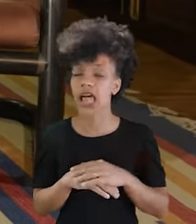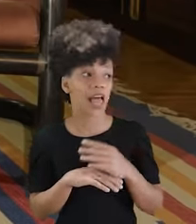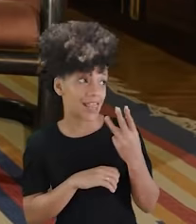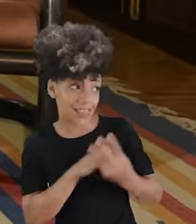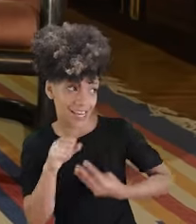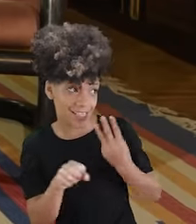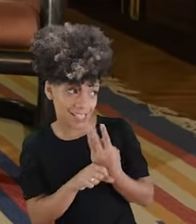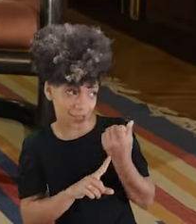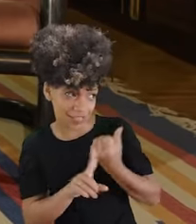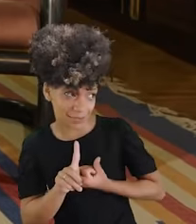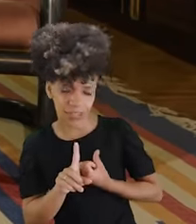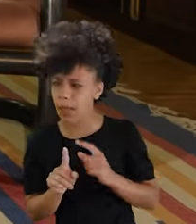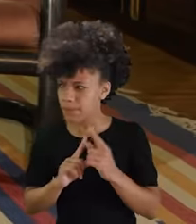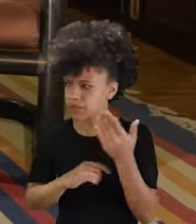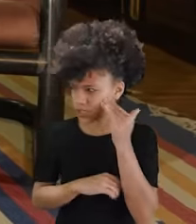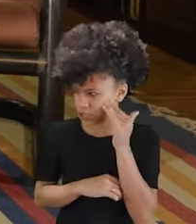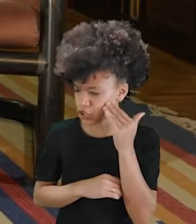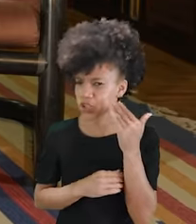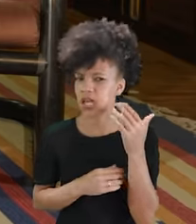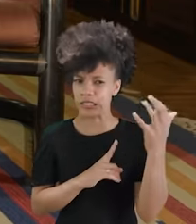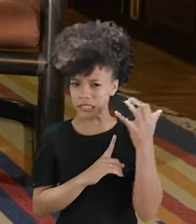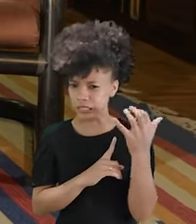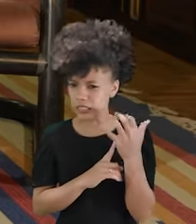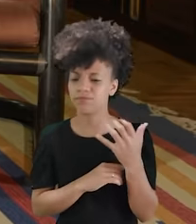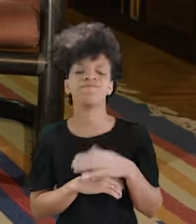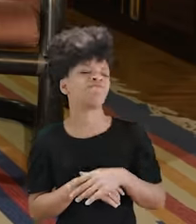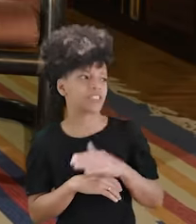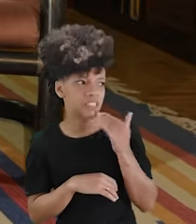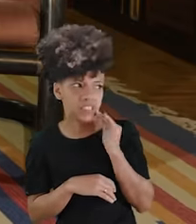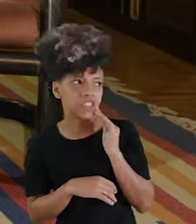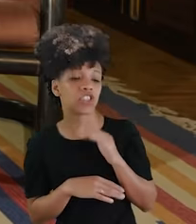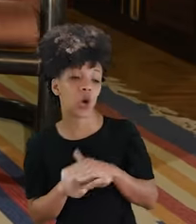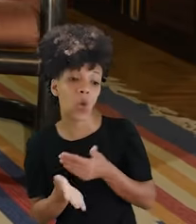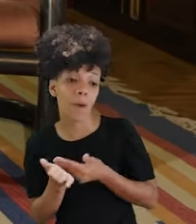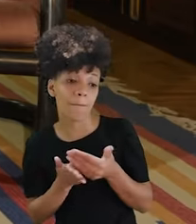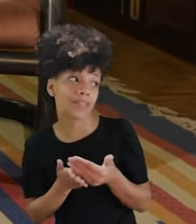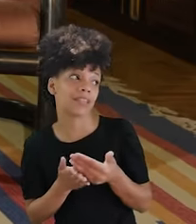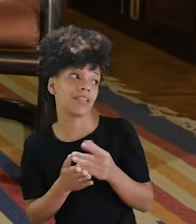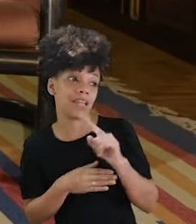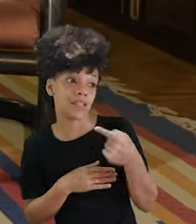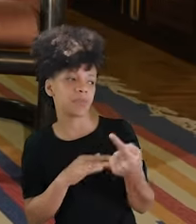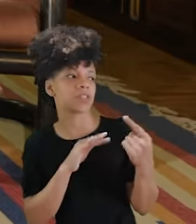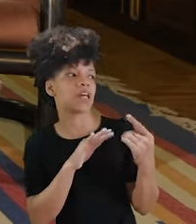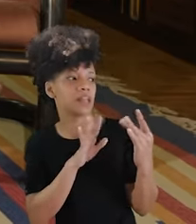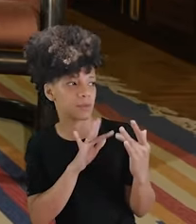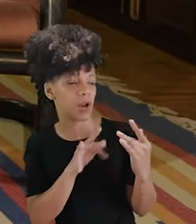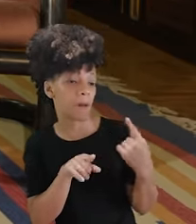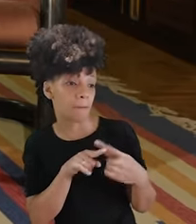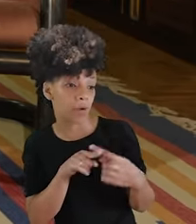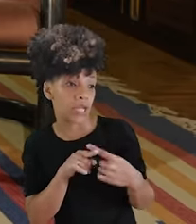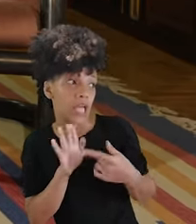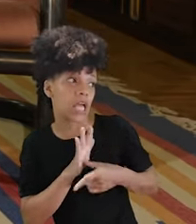três anos e meio e você entende ou a voz poder de tipo de pressão de Caramba eles entendem inclusive